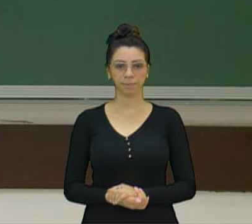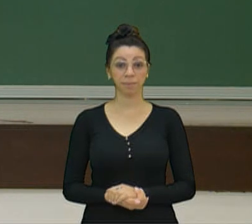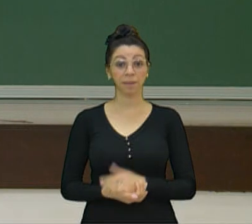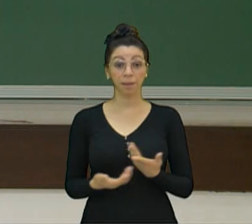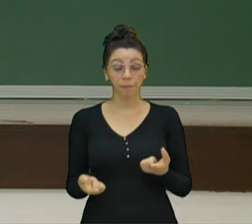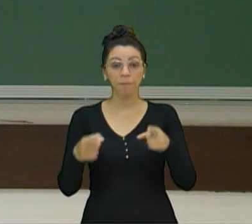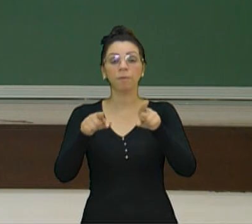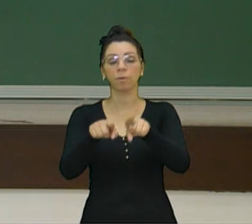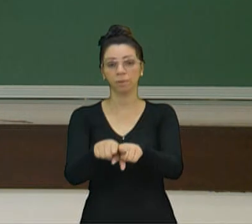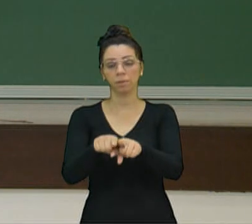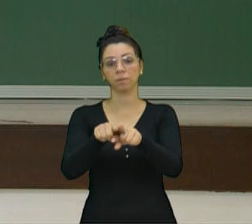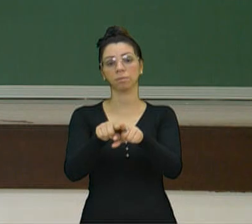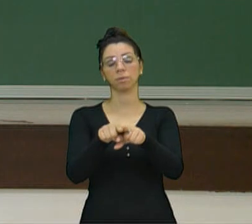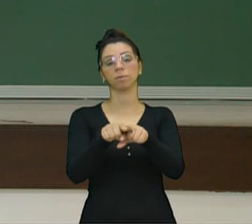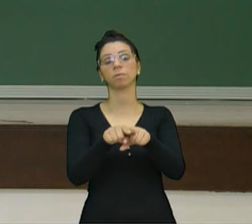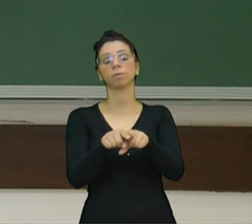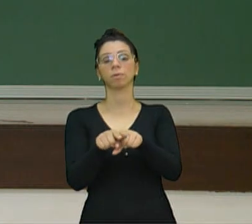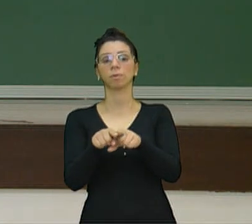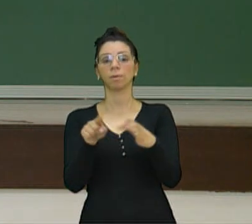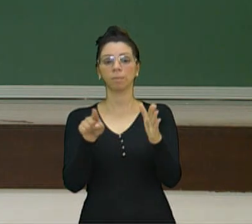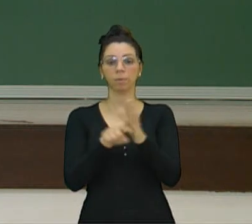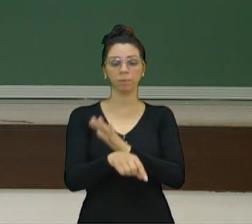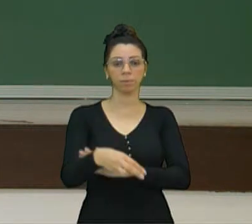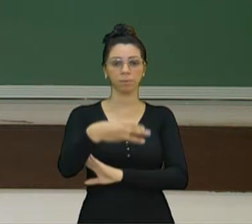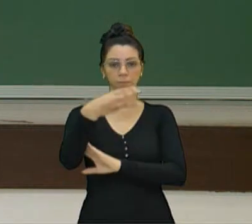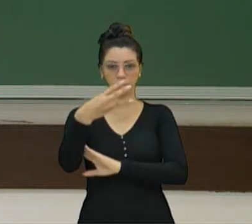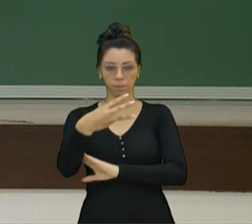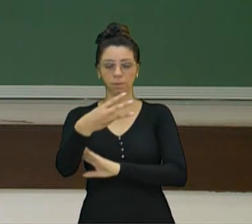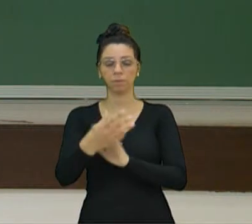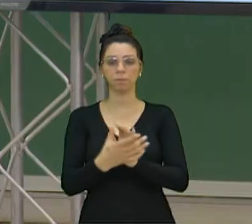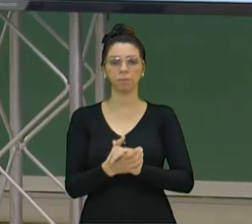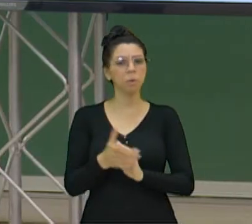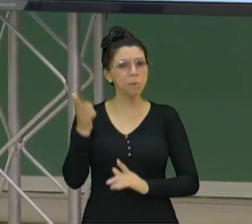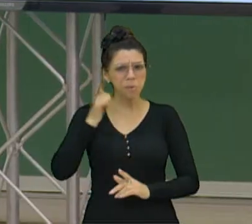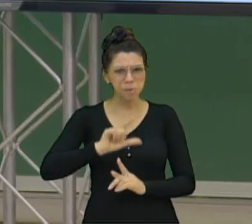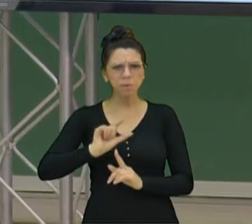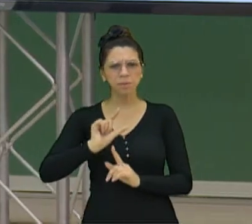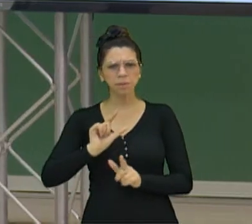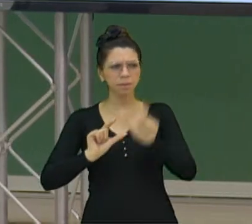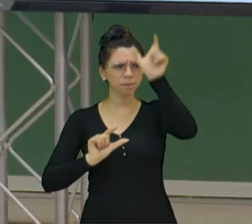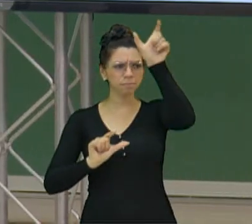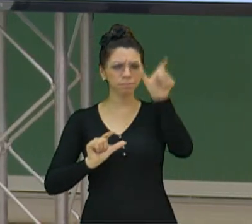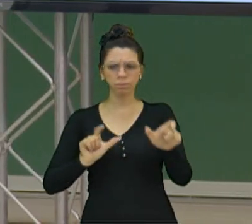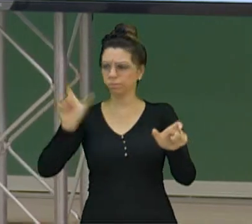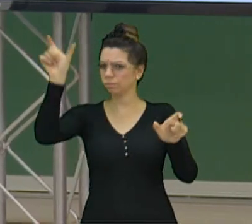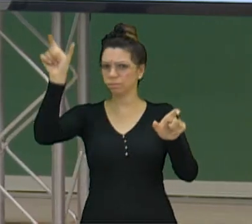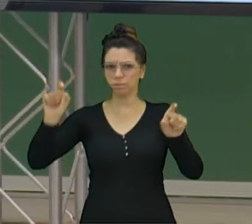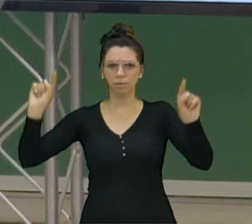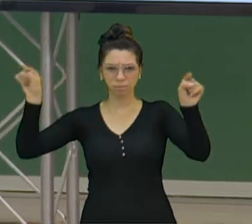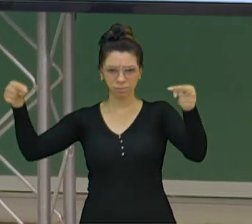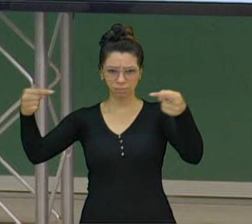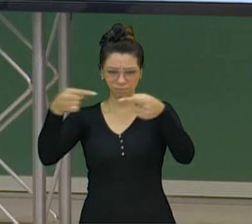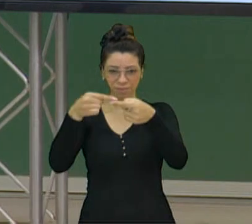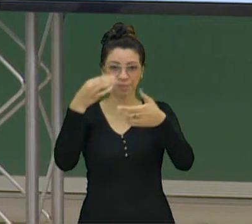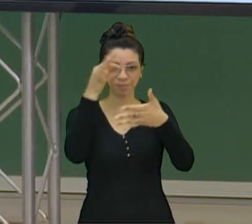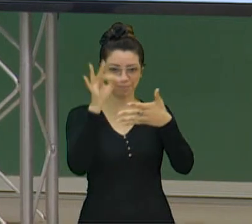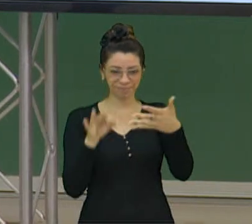Vamos retomando então com o nosso quiz de número 3. Conseguiram relacionar as duas colunas? Vamos conferir.